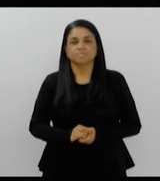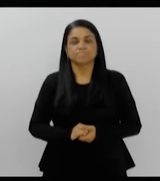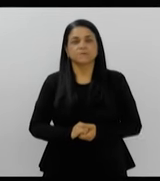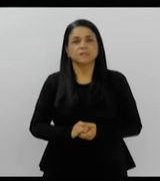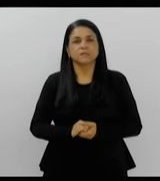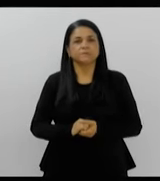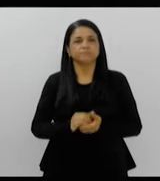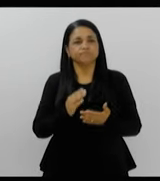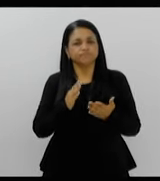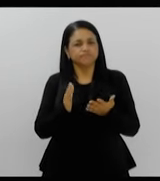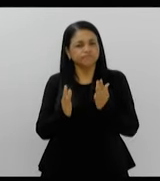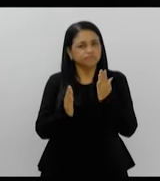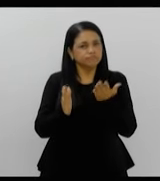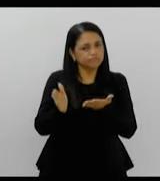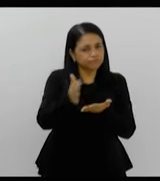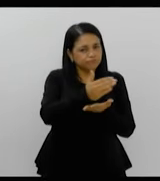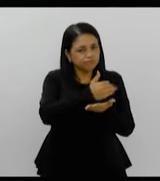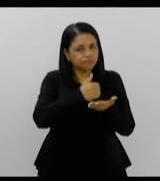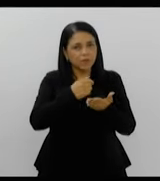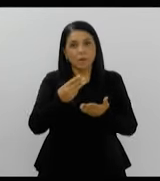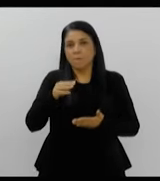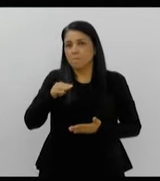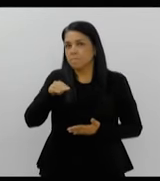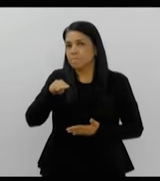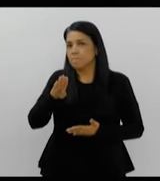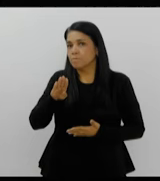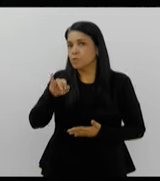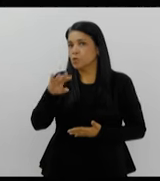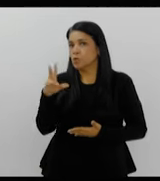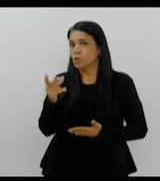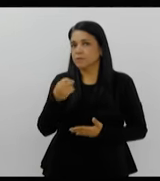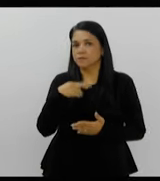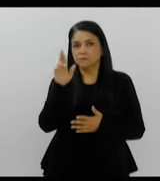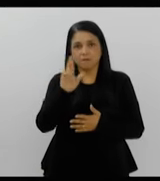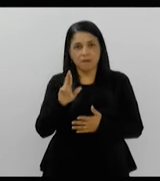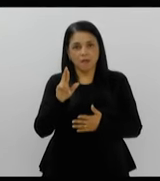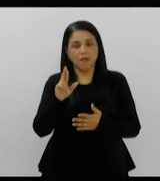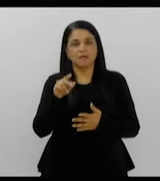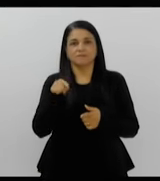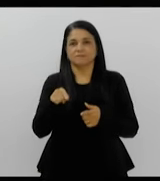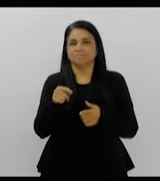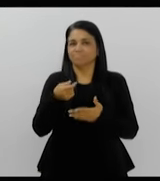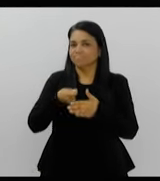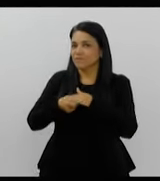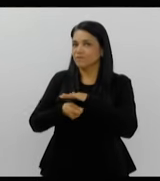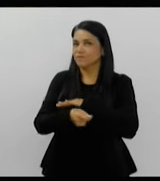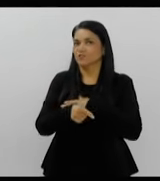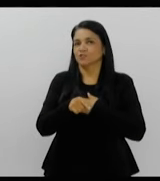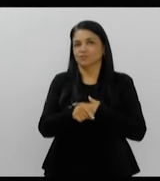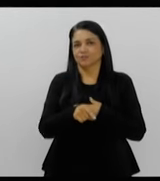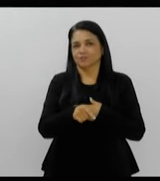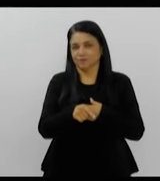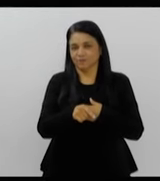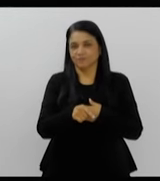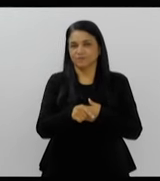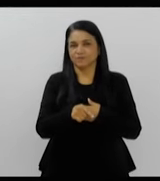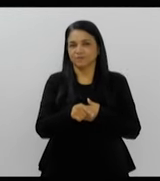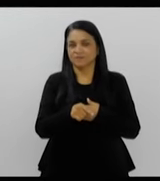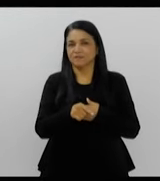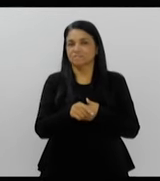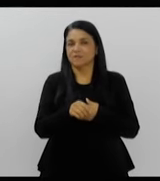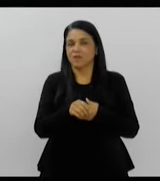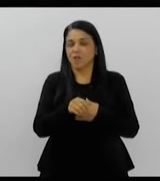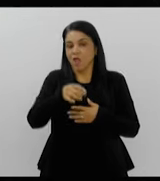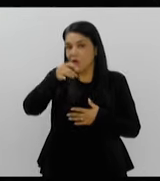Estima-se que bilhões de reais estejam em jogo, considerando que essa é a